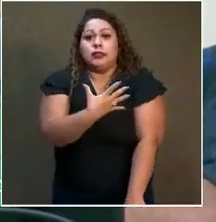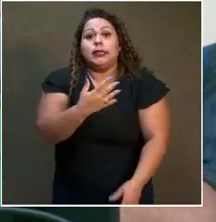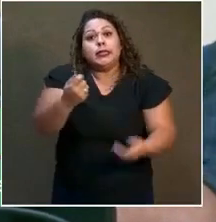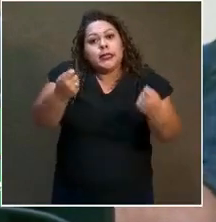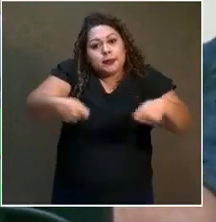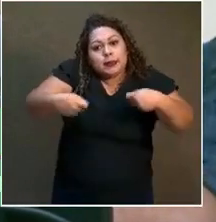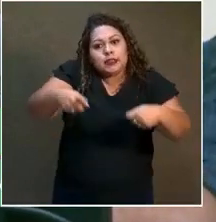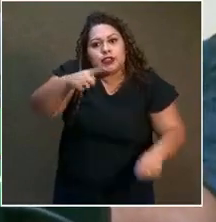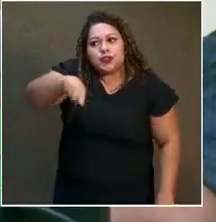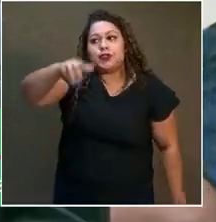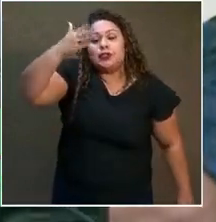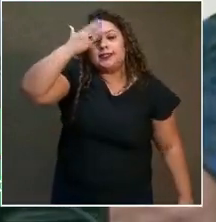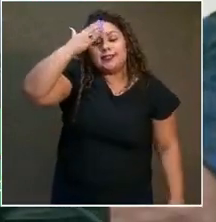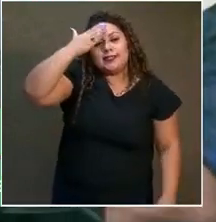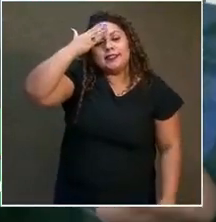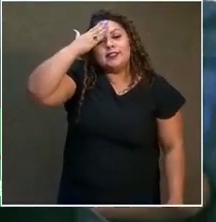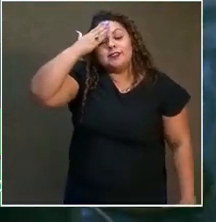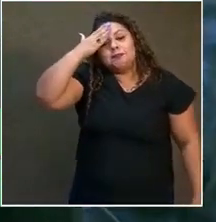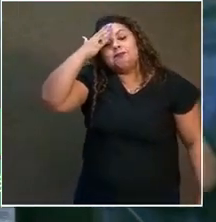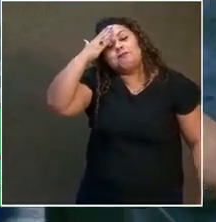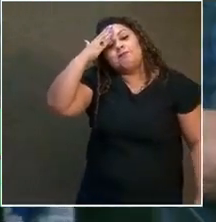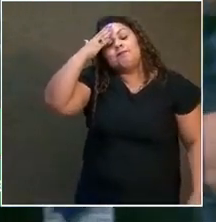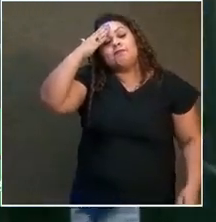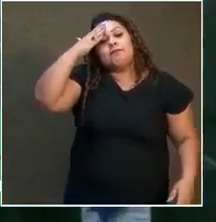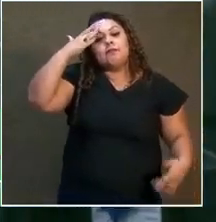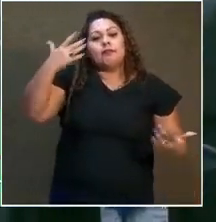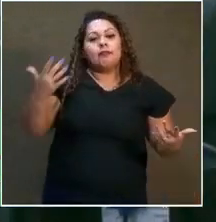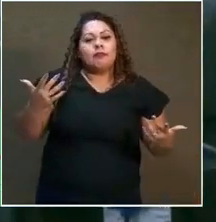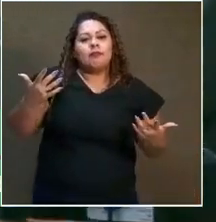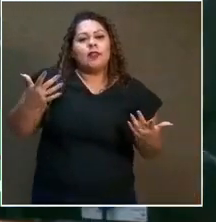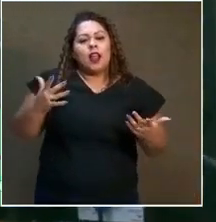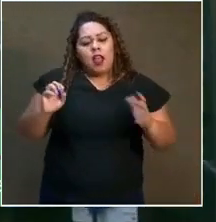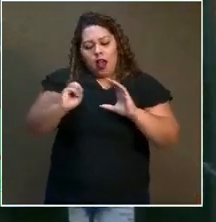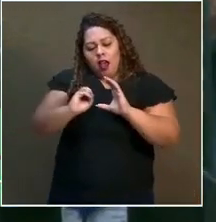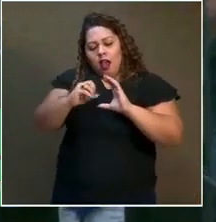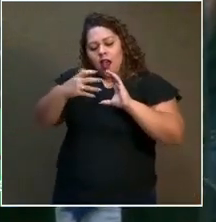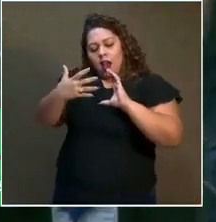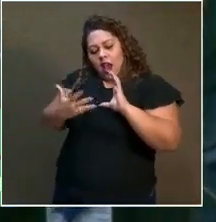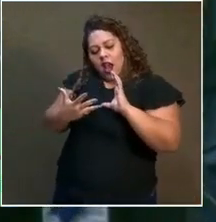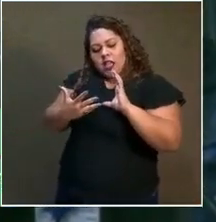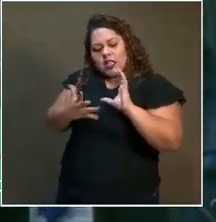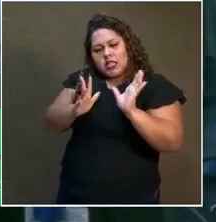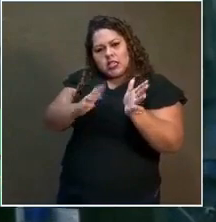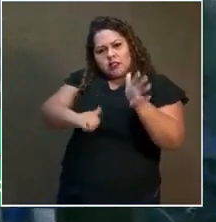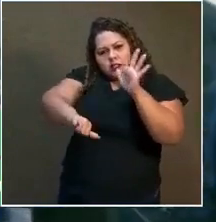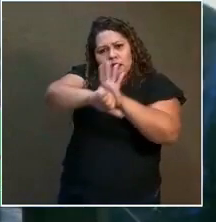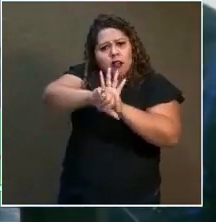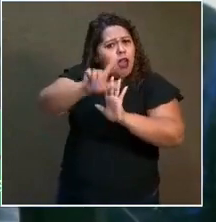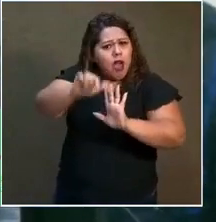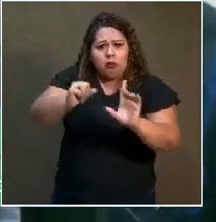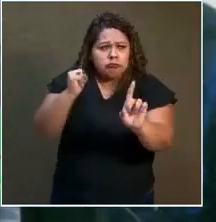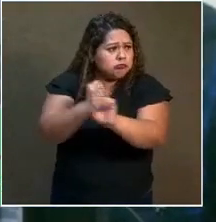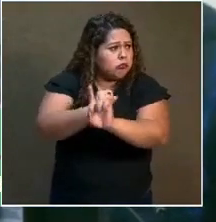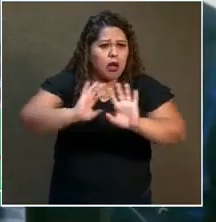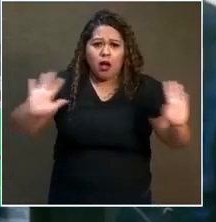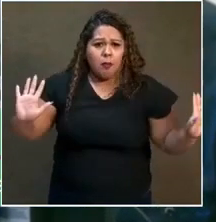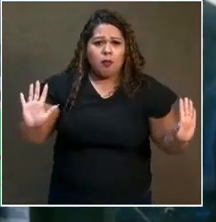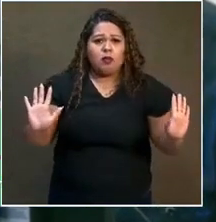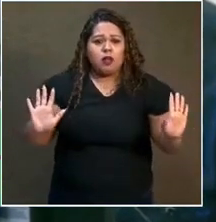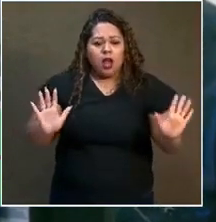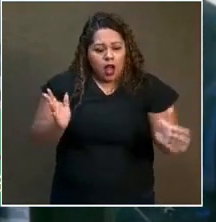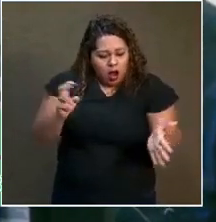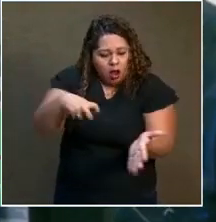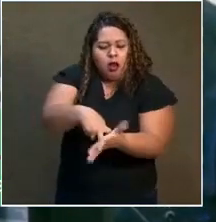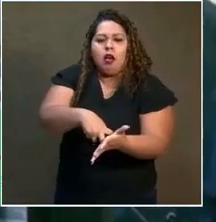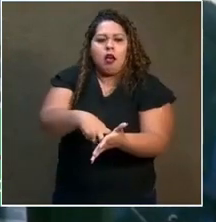compreendam que ela não tira a característica do crime. É homicídio. Condenar ele pela